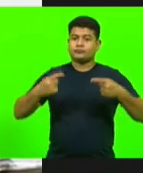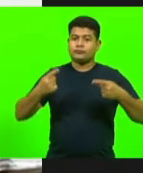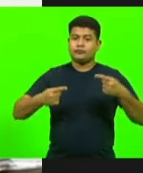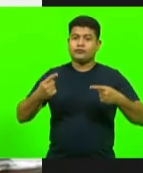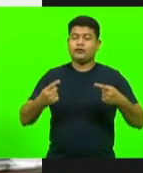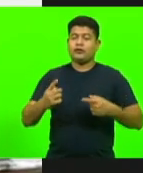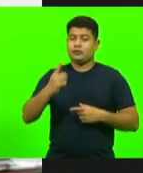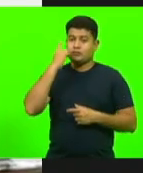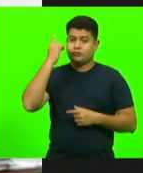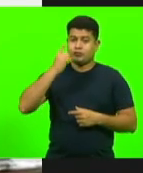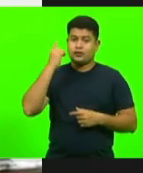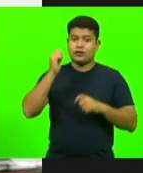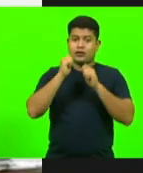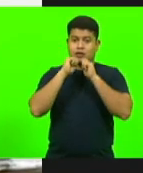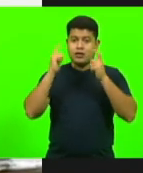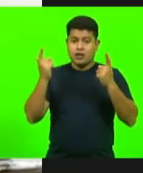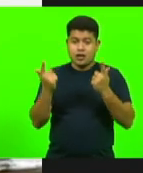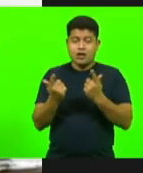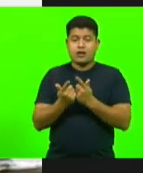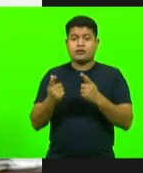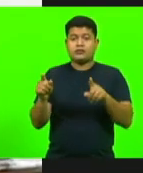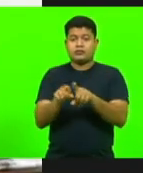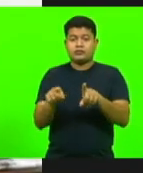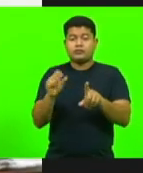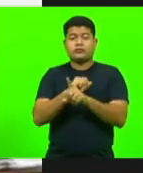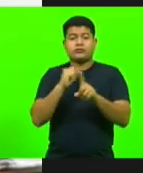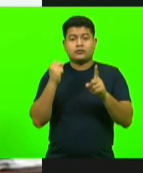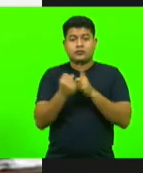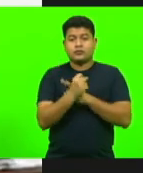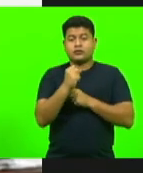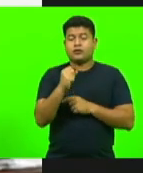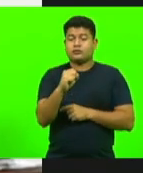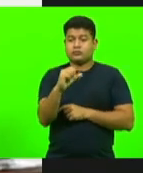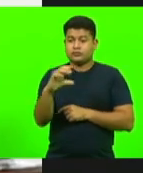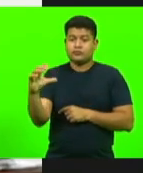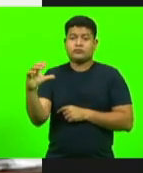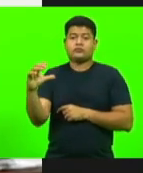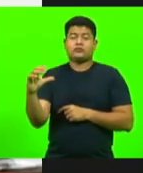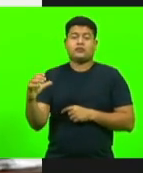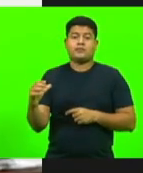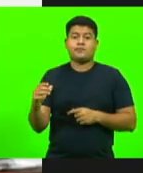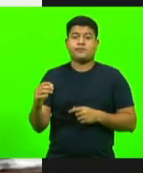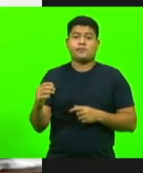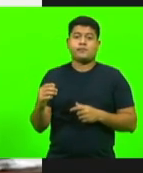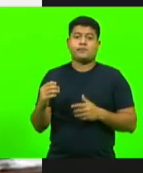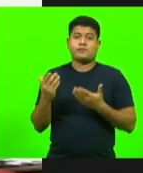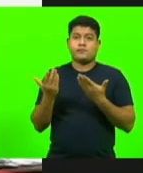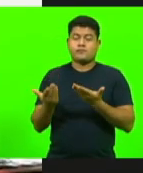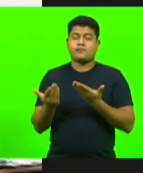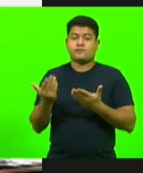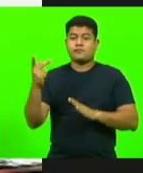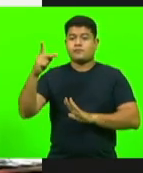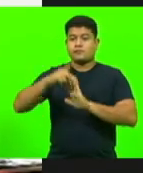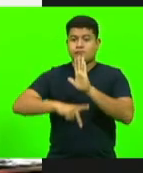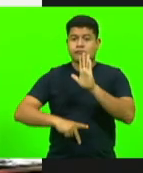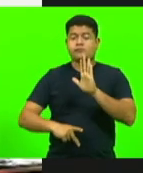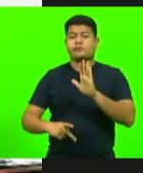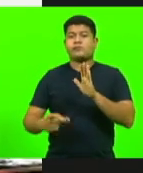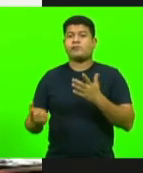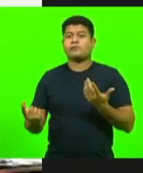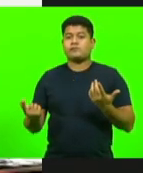deputados da USP com a sociedade Catarinense com cidades brasileiras a respeito com esse projeto com provérbio que a